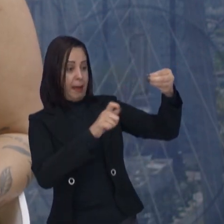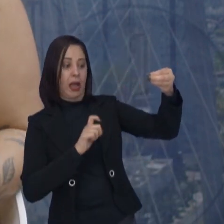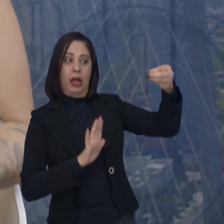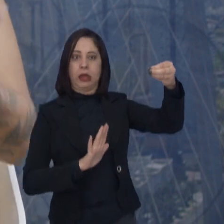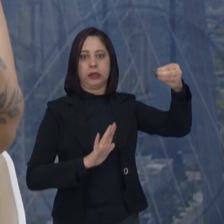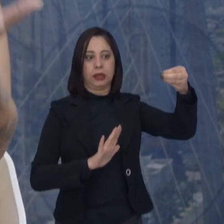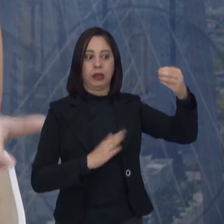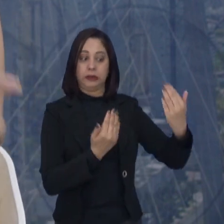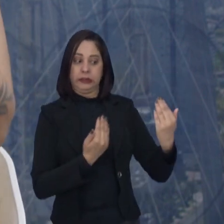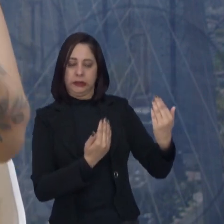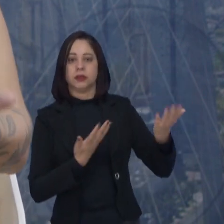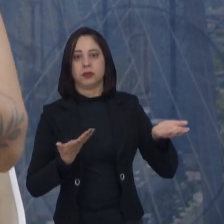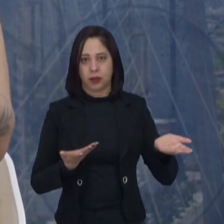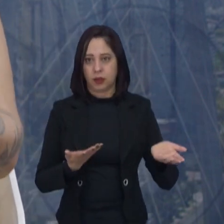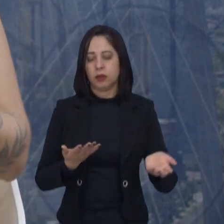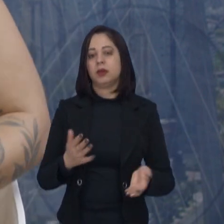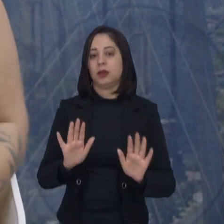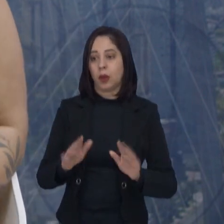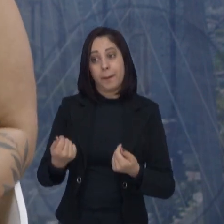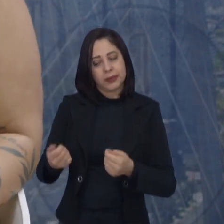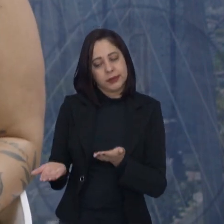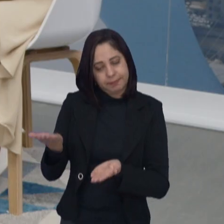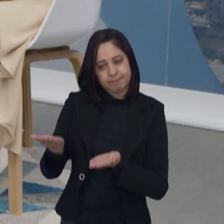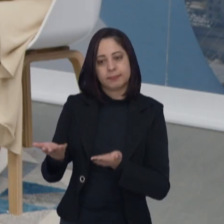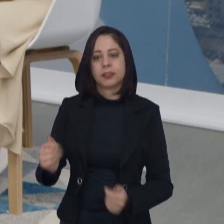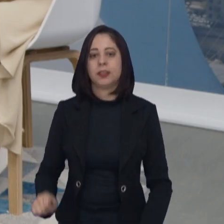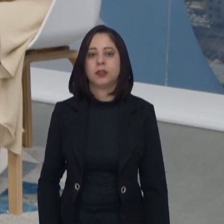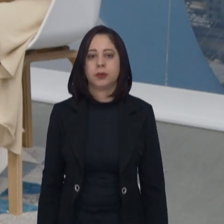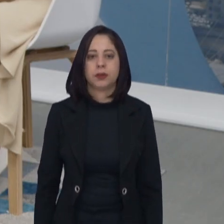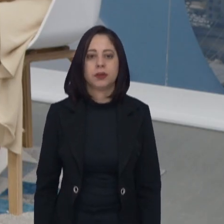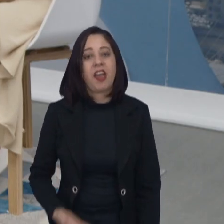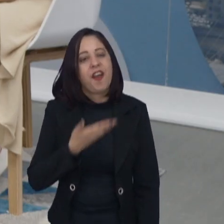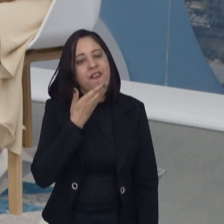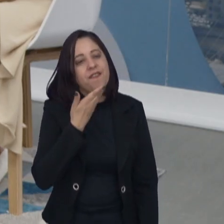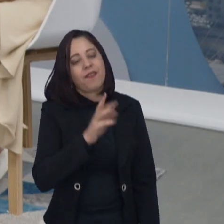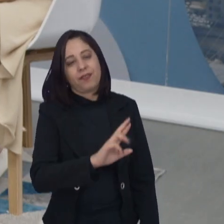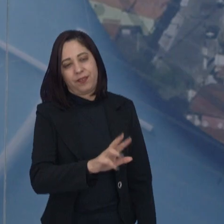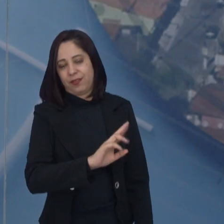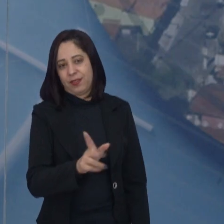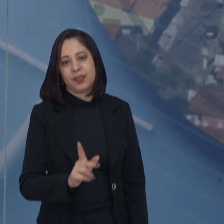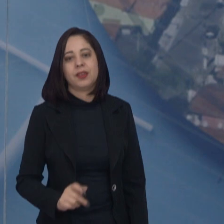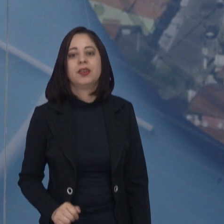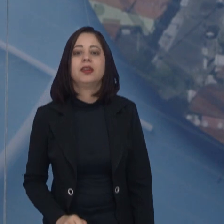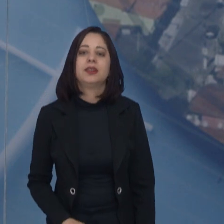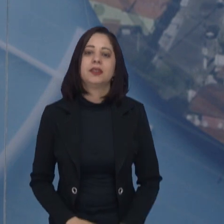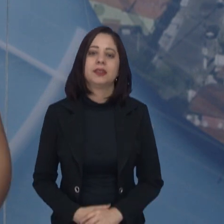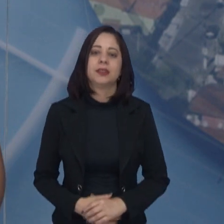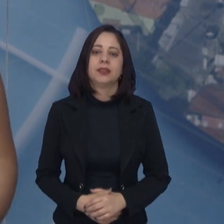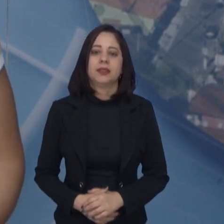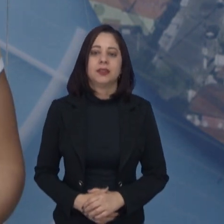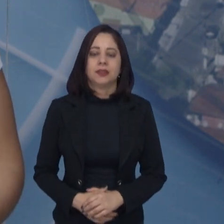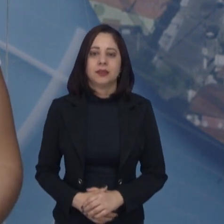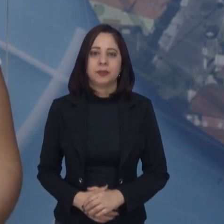Então, a gente hoje dá essa balanceada, sabe? Sim, que não é fácil, né? Não. Num mundo como hoje. Júlia,